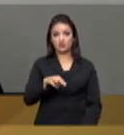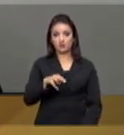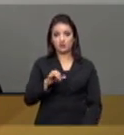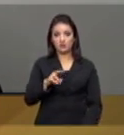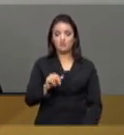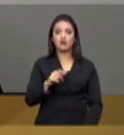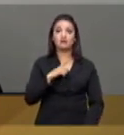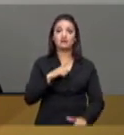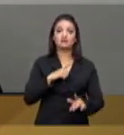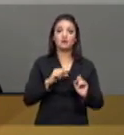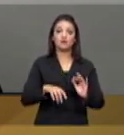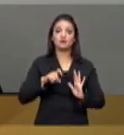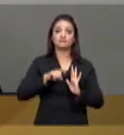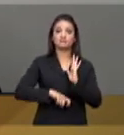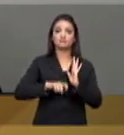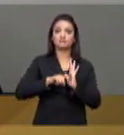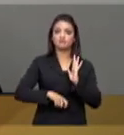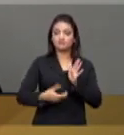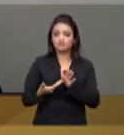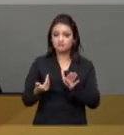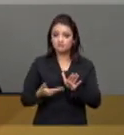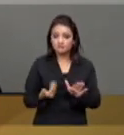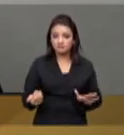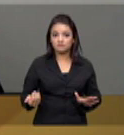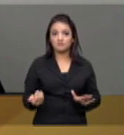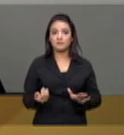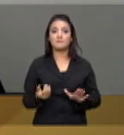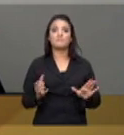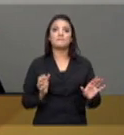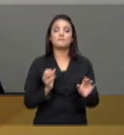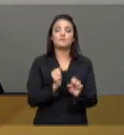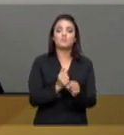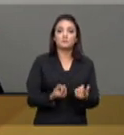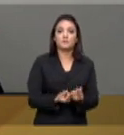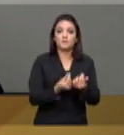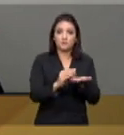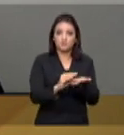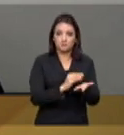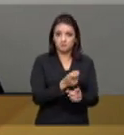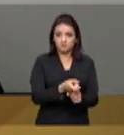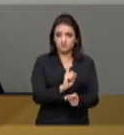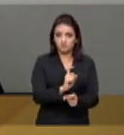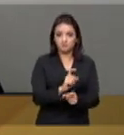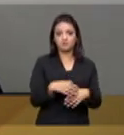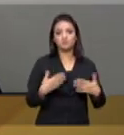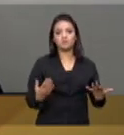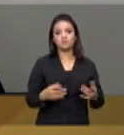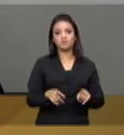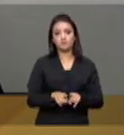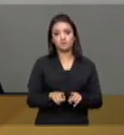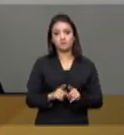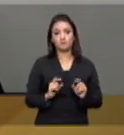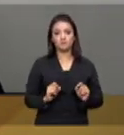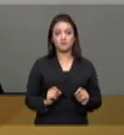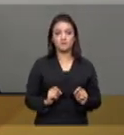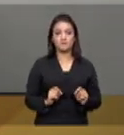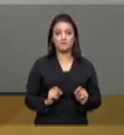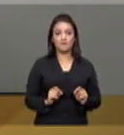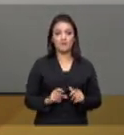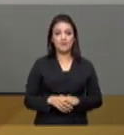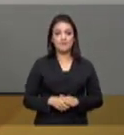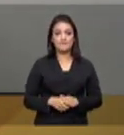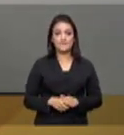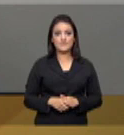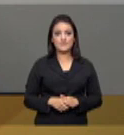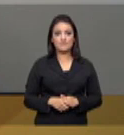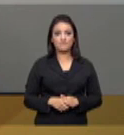impostos para se entrever faturamento. Cito ainda E aí, Vossa Excelência afirma